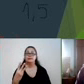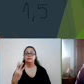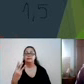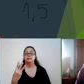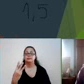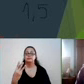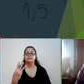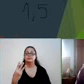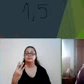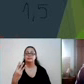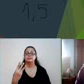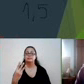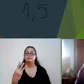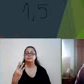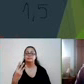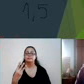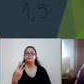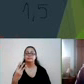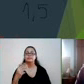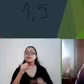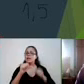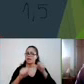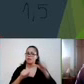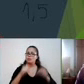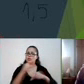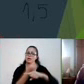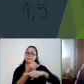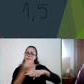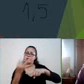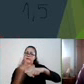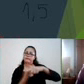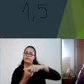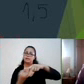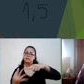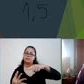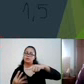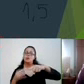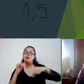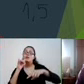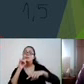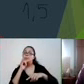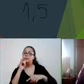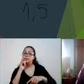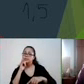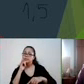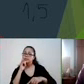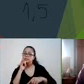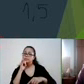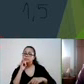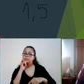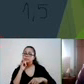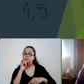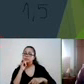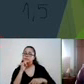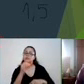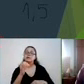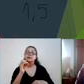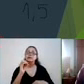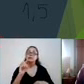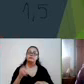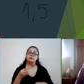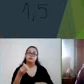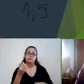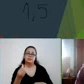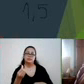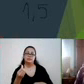1,3 e passar eles para a forma de fração depois. Por exemplo, isso aqui, ó,